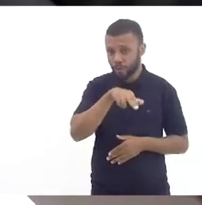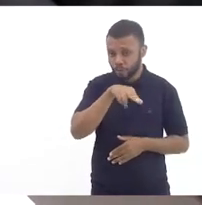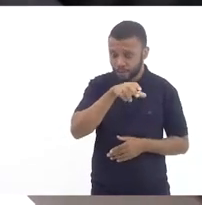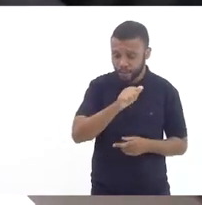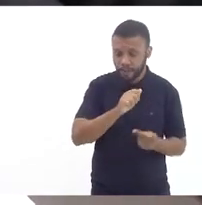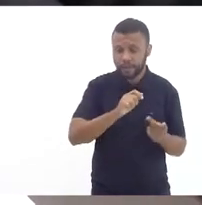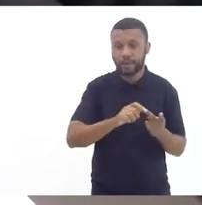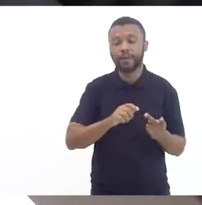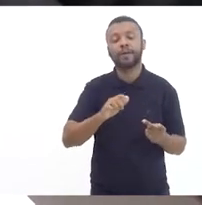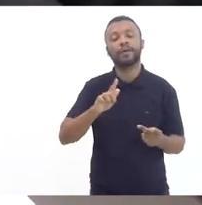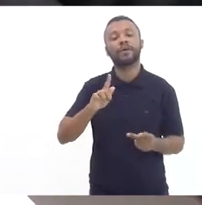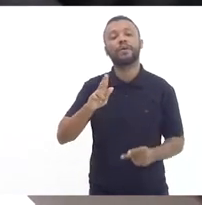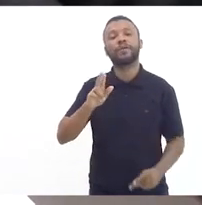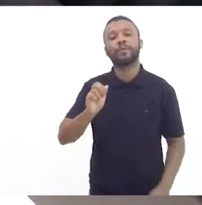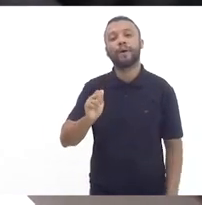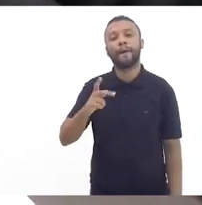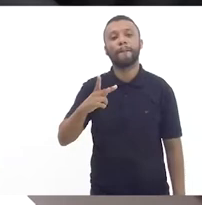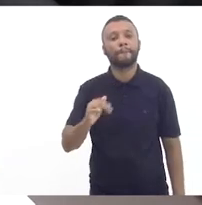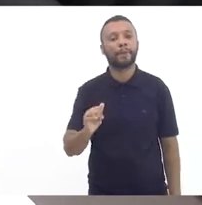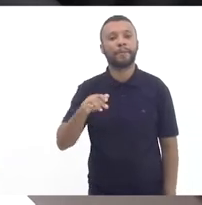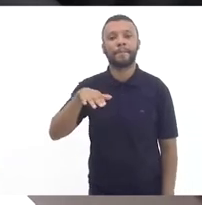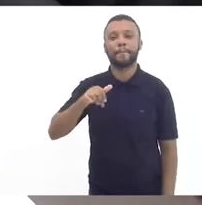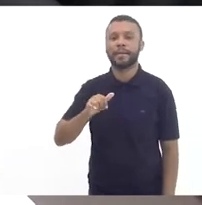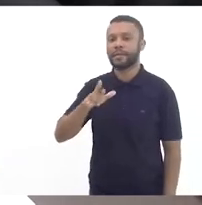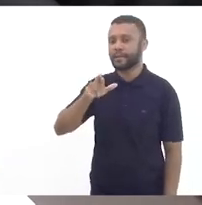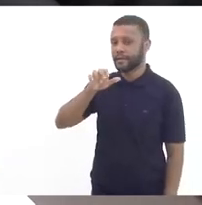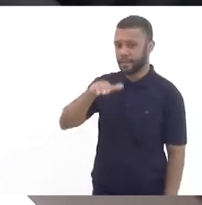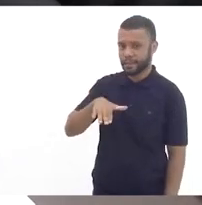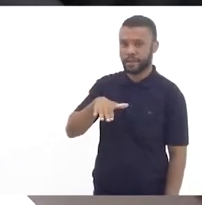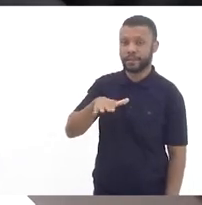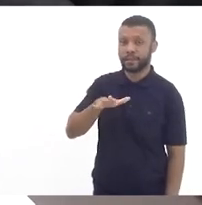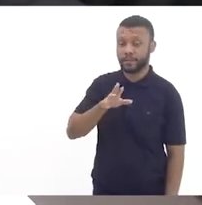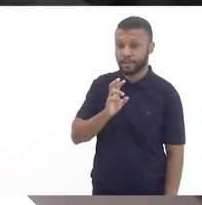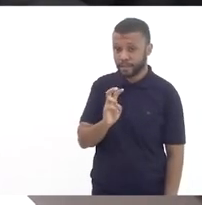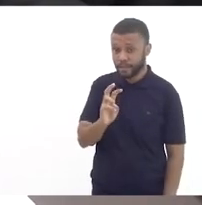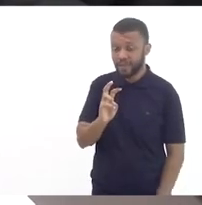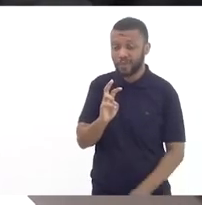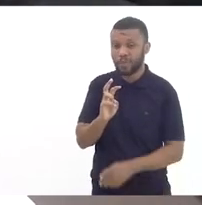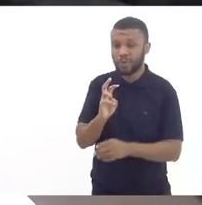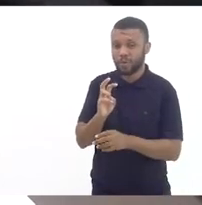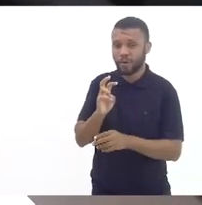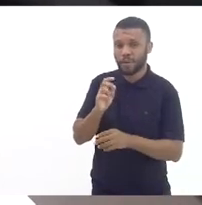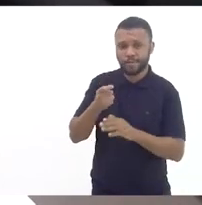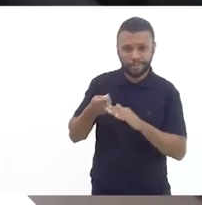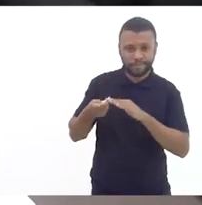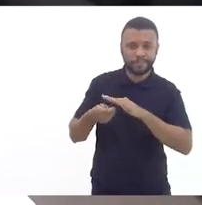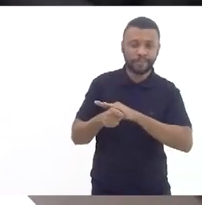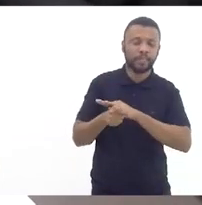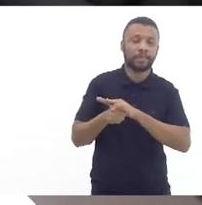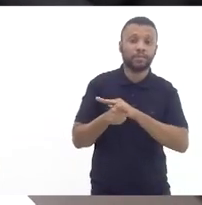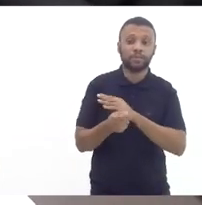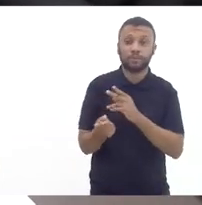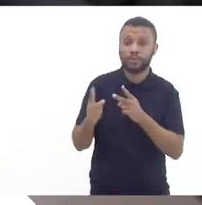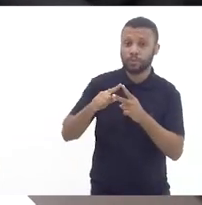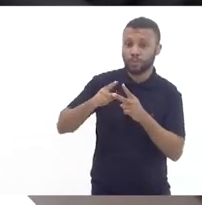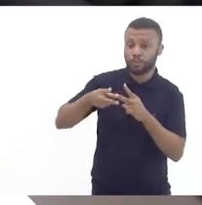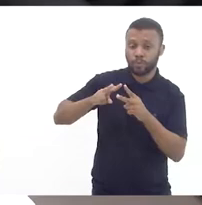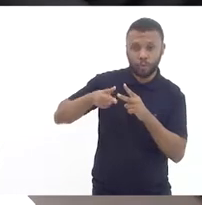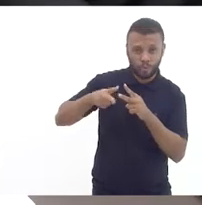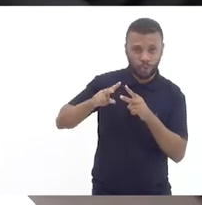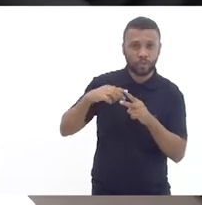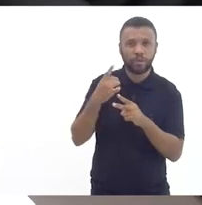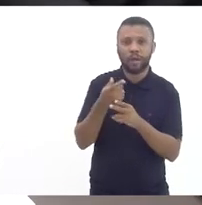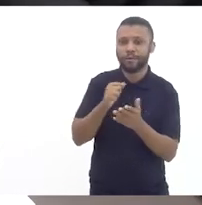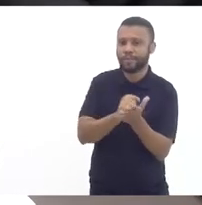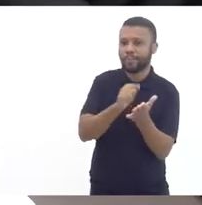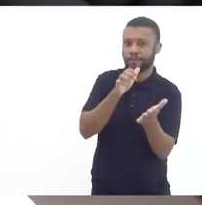que nós editamos recentemente. Sendo que desses 5 investimentos, 2 nós multamos em virtude, entendemos